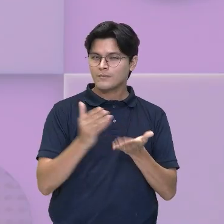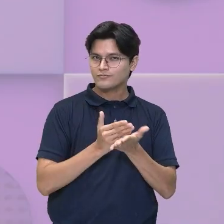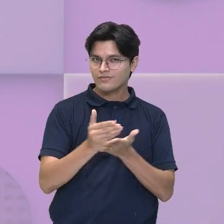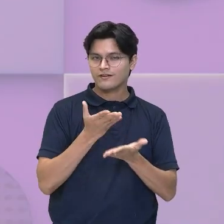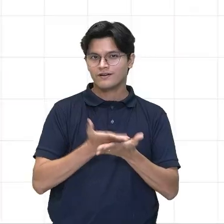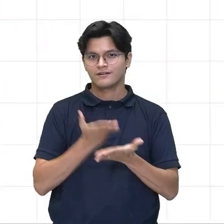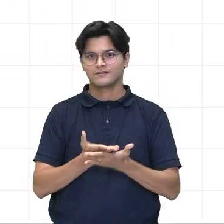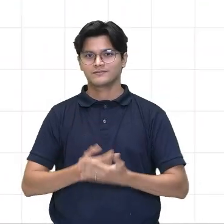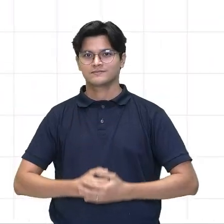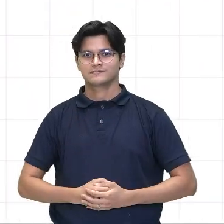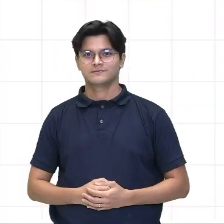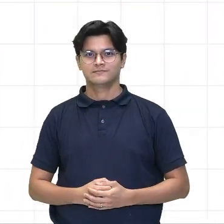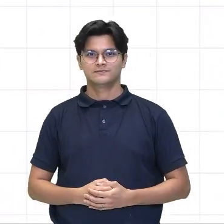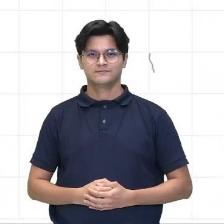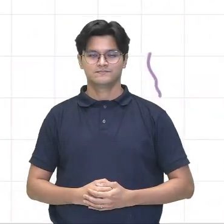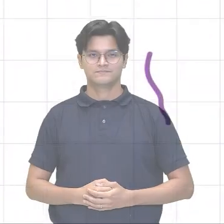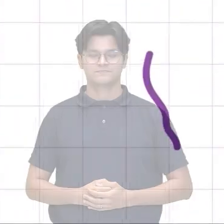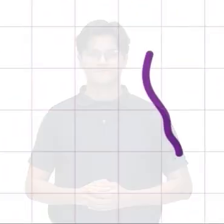aula.